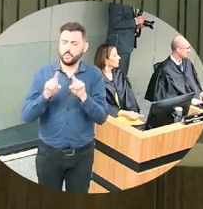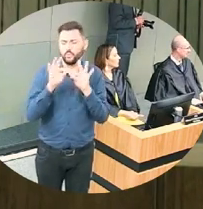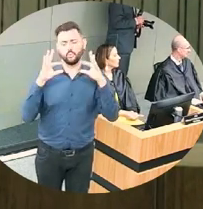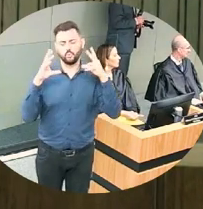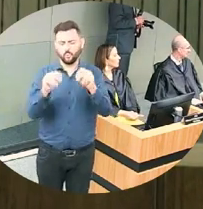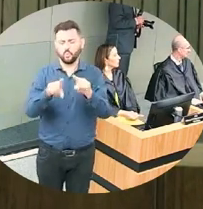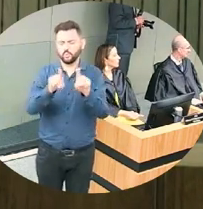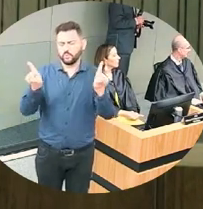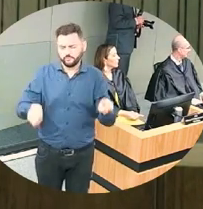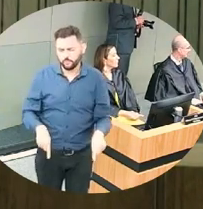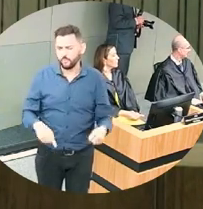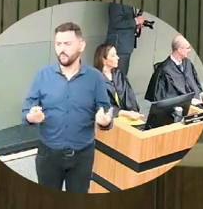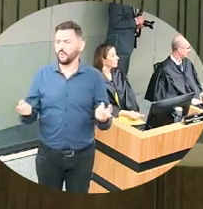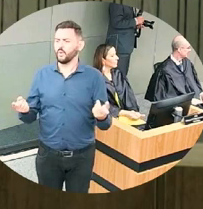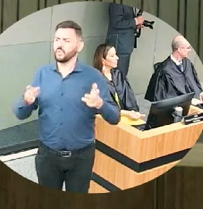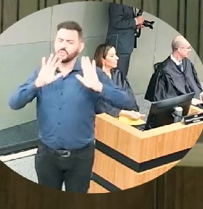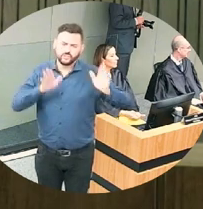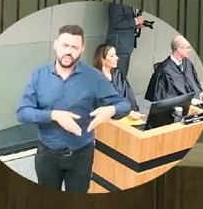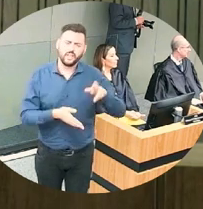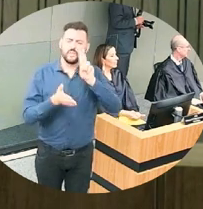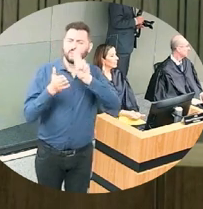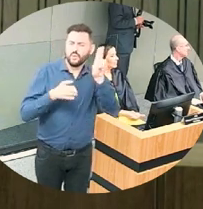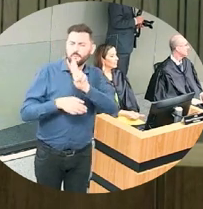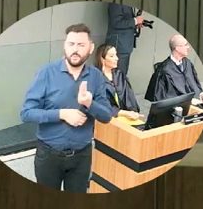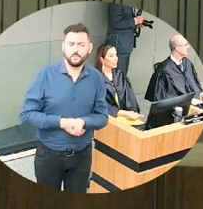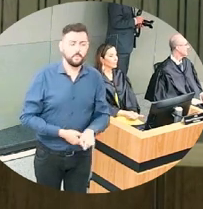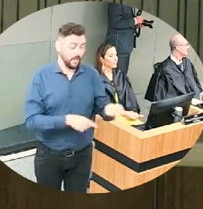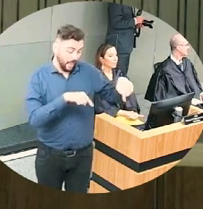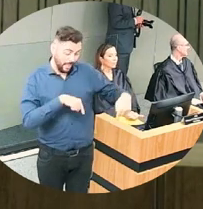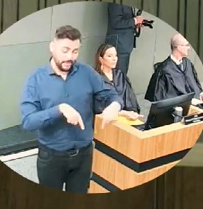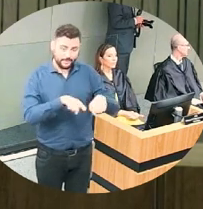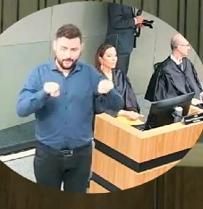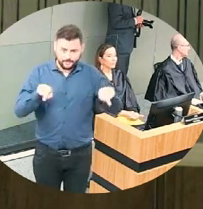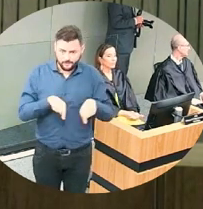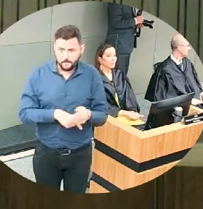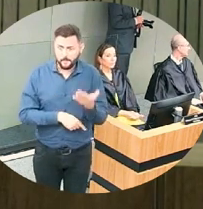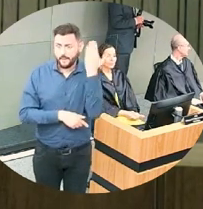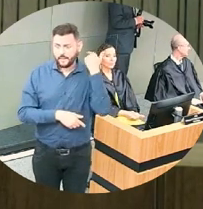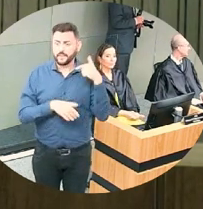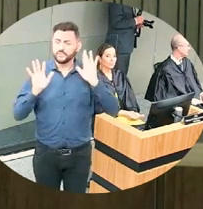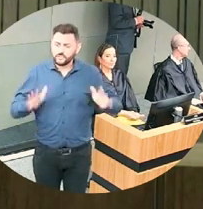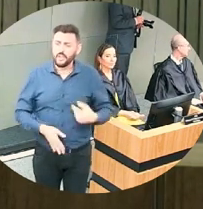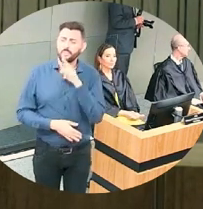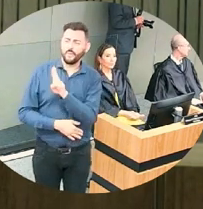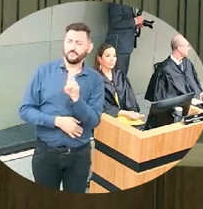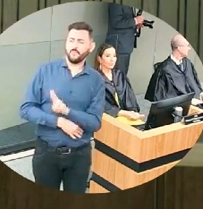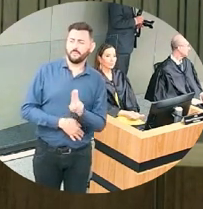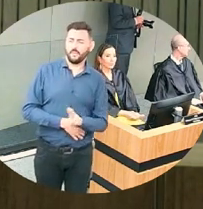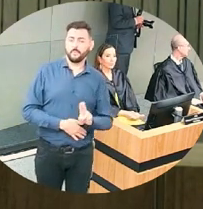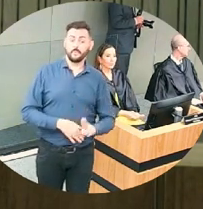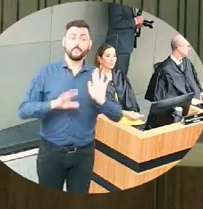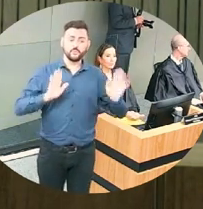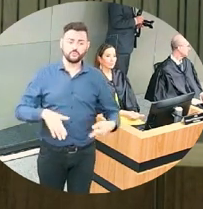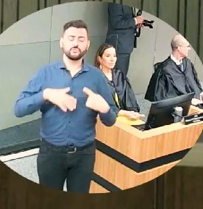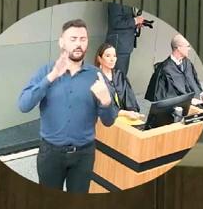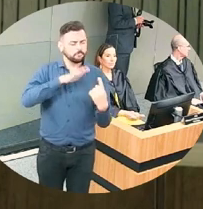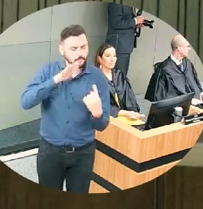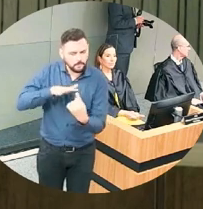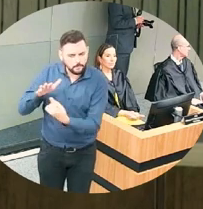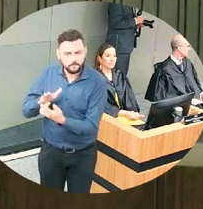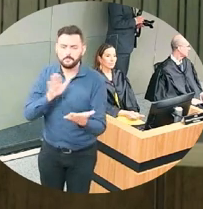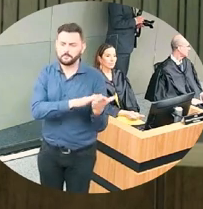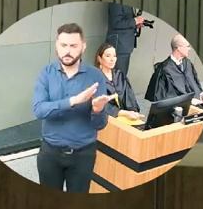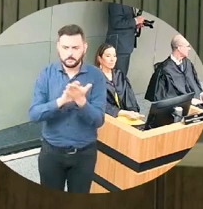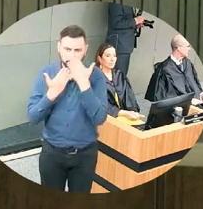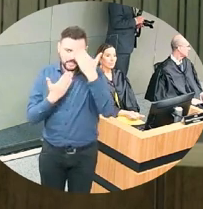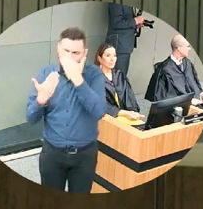minha administração mencionei vários nomes na inauguração do Pleno e haveria muitos outros a mencionar Mas seria cansativo termino